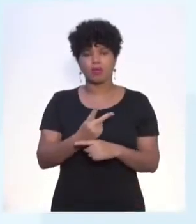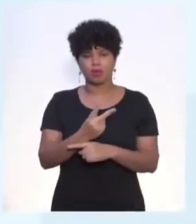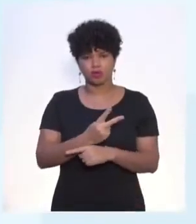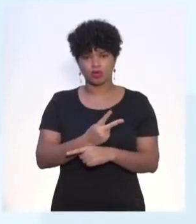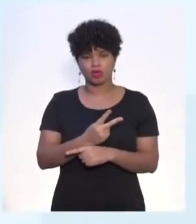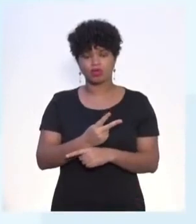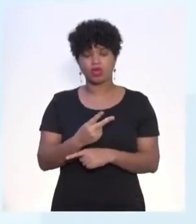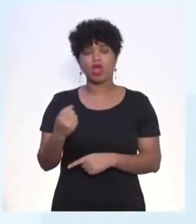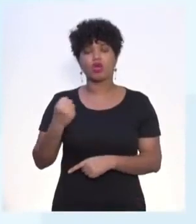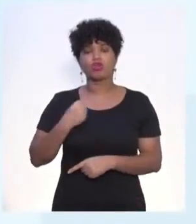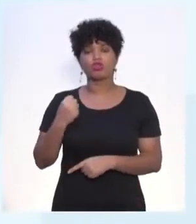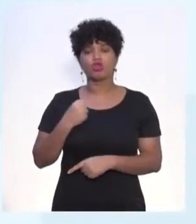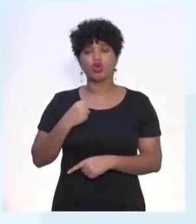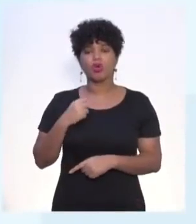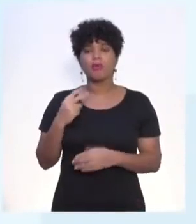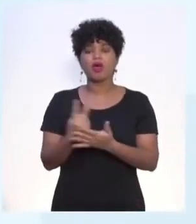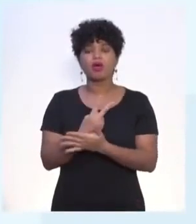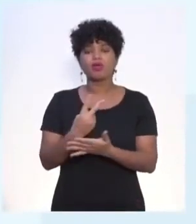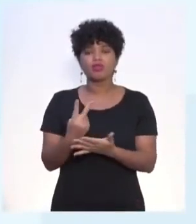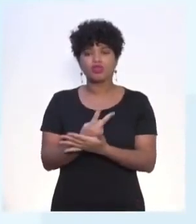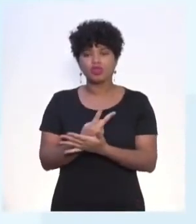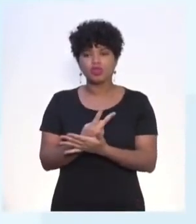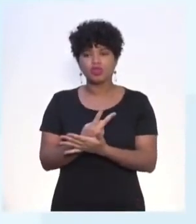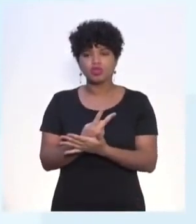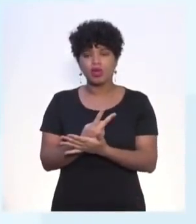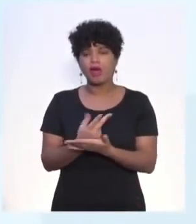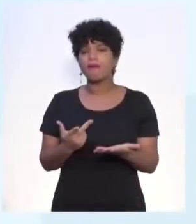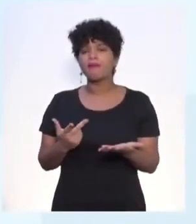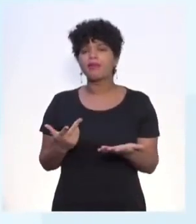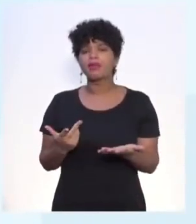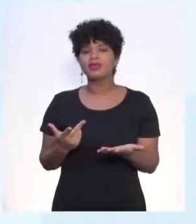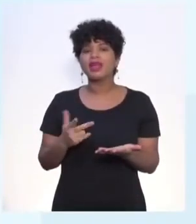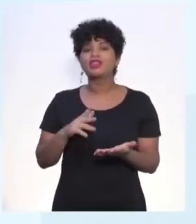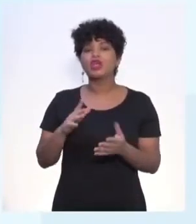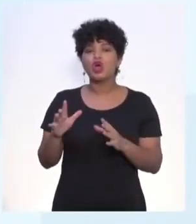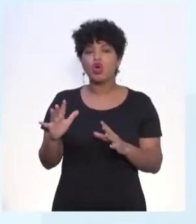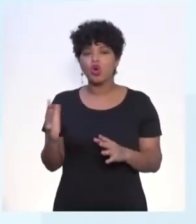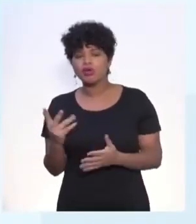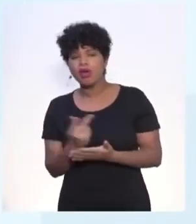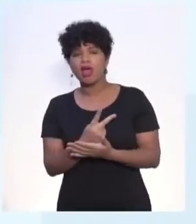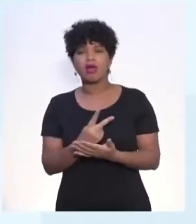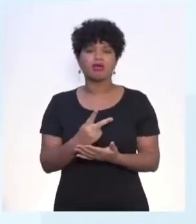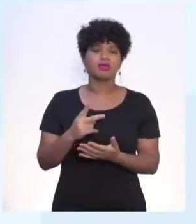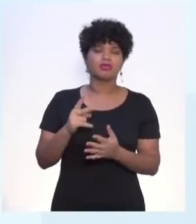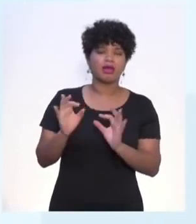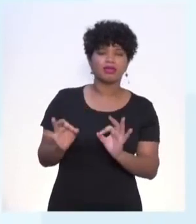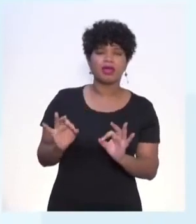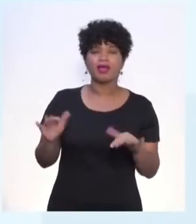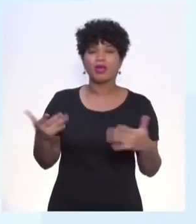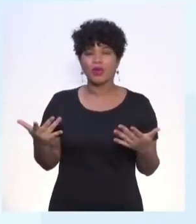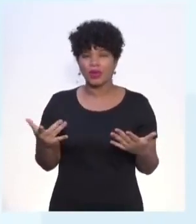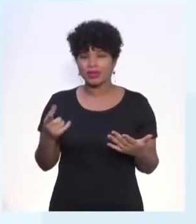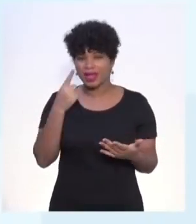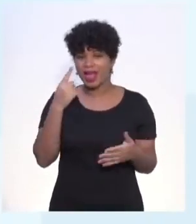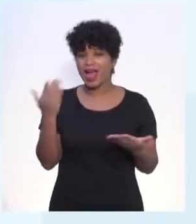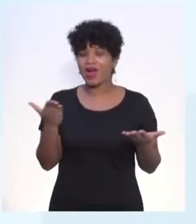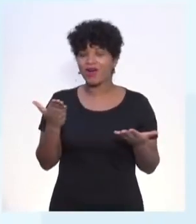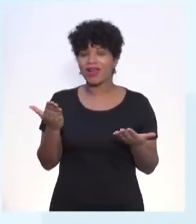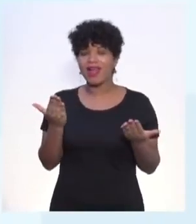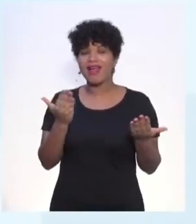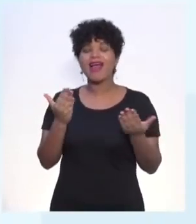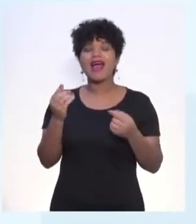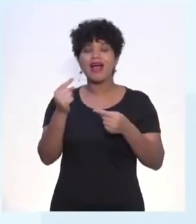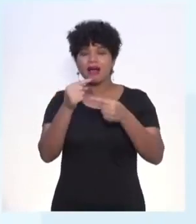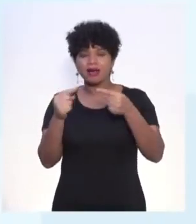de erros e o total de arremessos. Olha, isso é interessante, Pode ser? hein? Erros e o